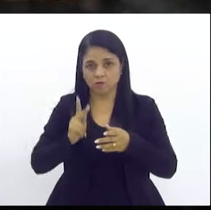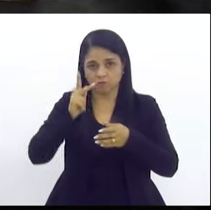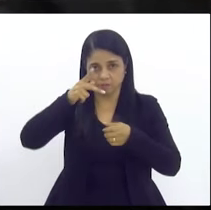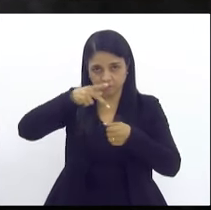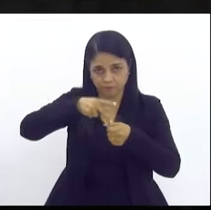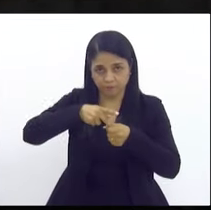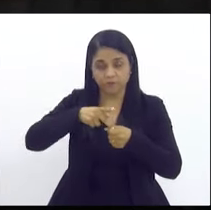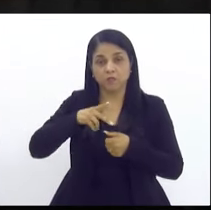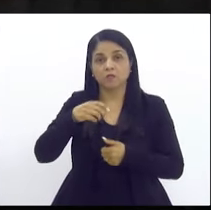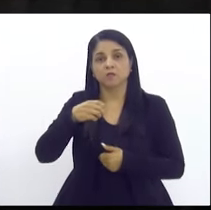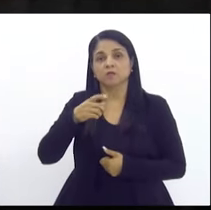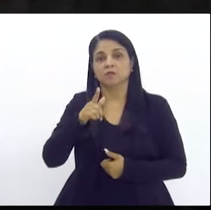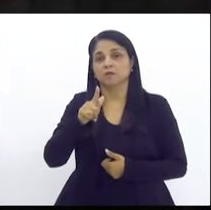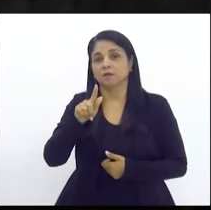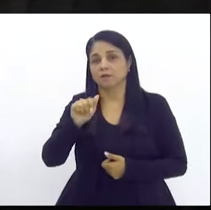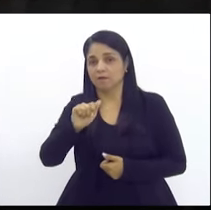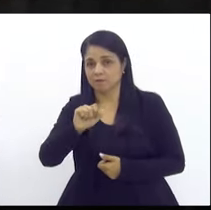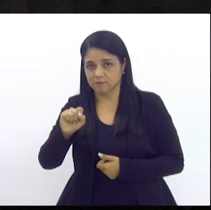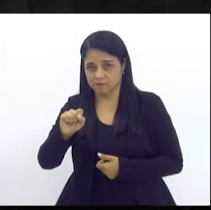e gás.